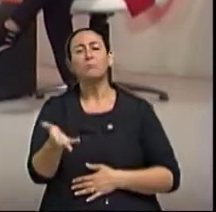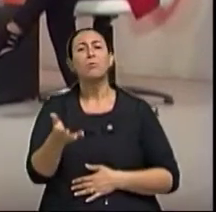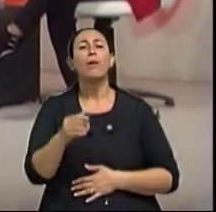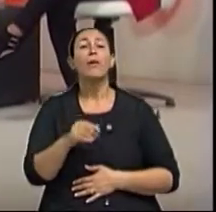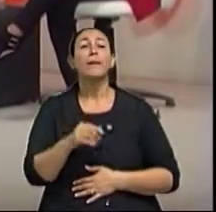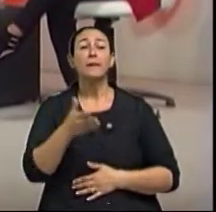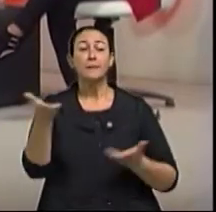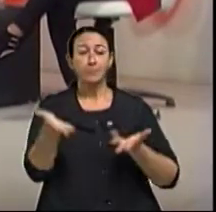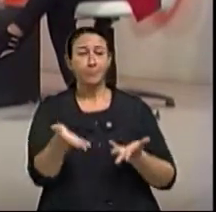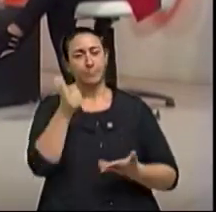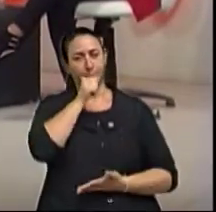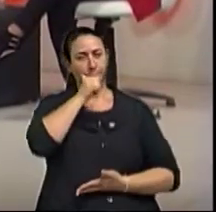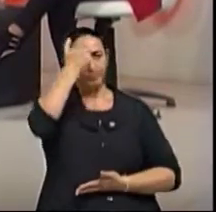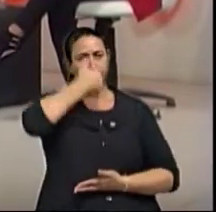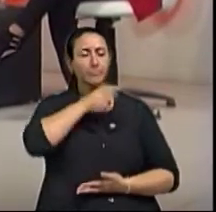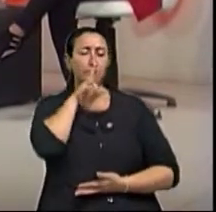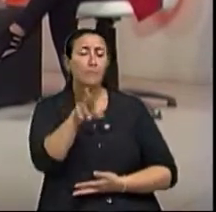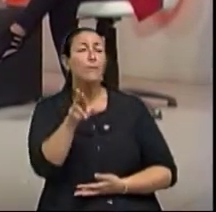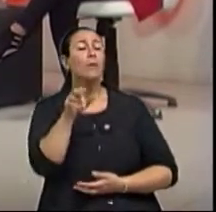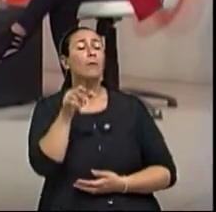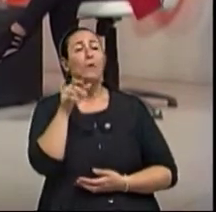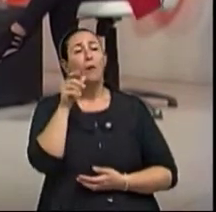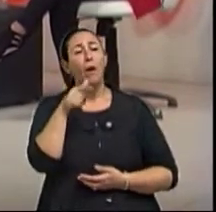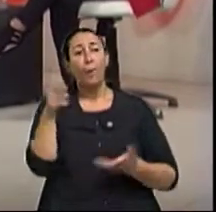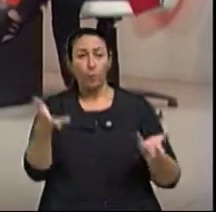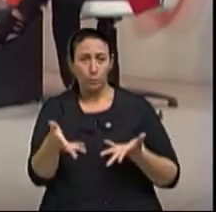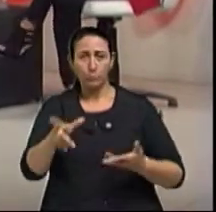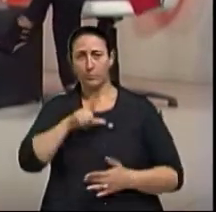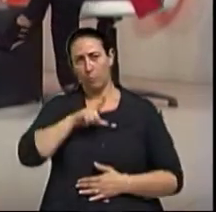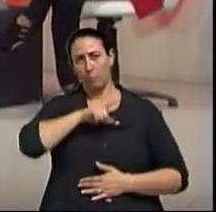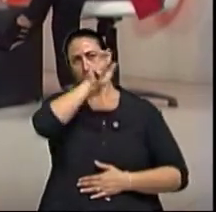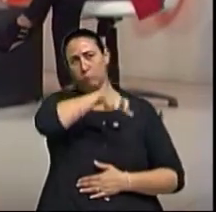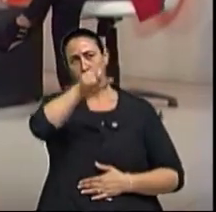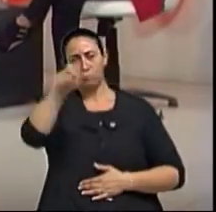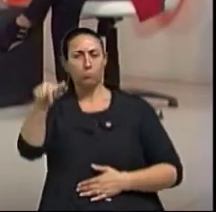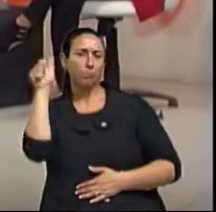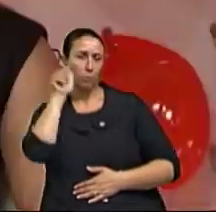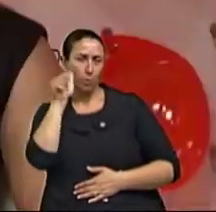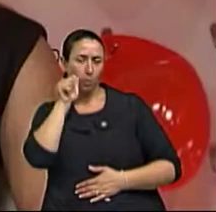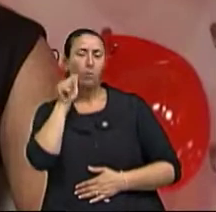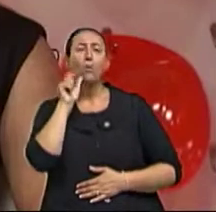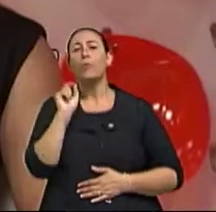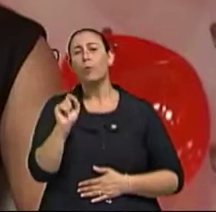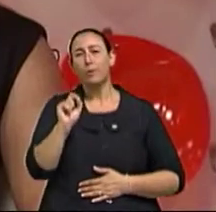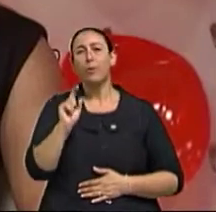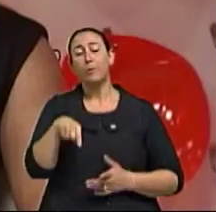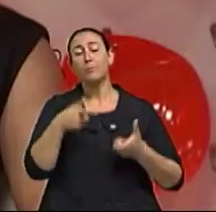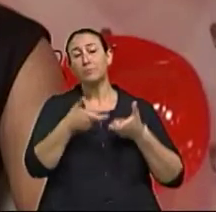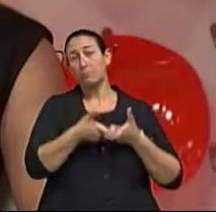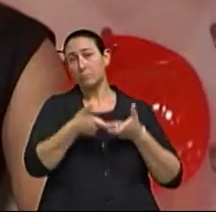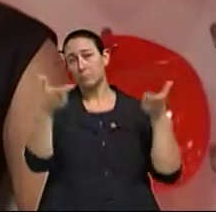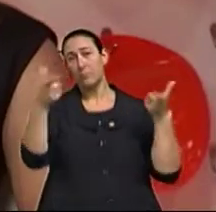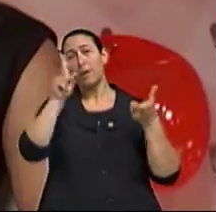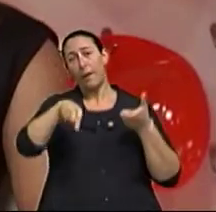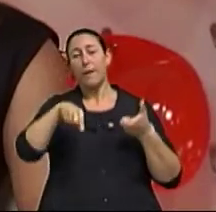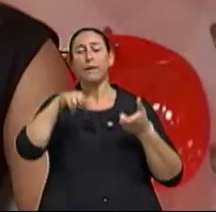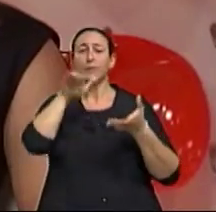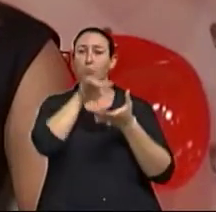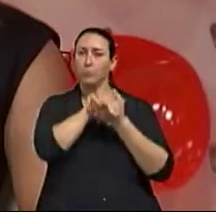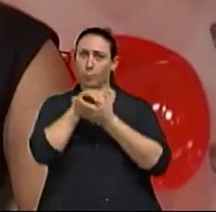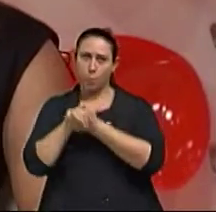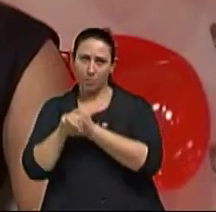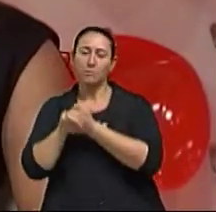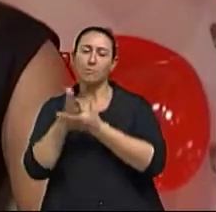temos principalmente o gênero feminino. Uhum. As mulheres, sendo que a maior parte são as esposas